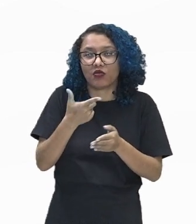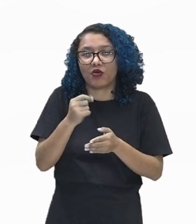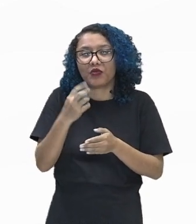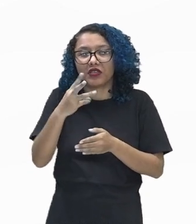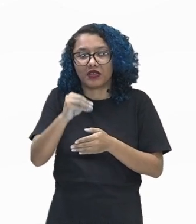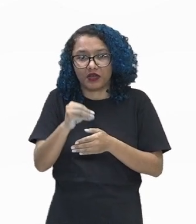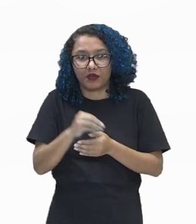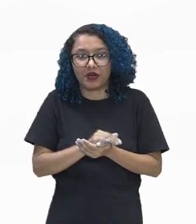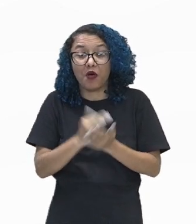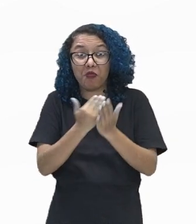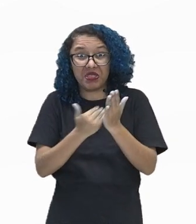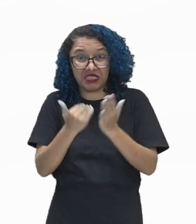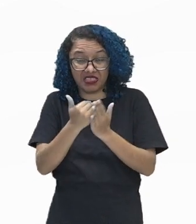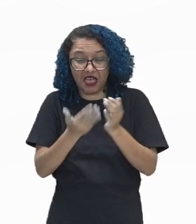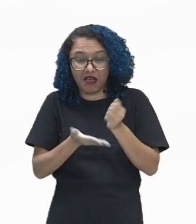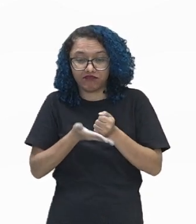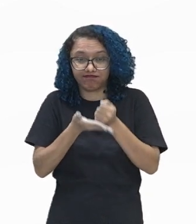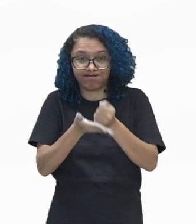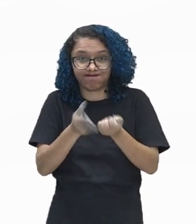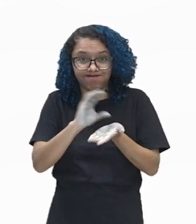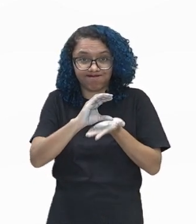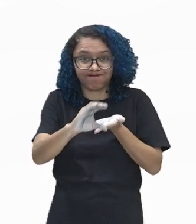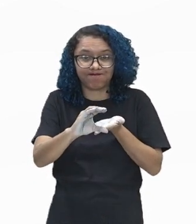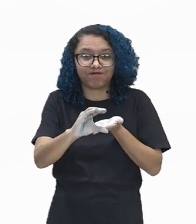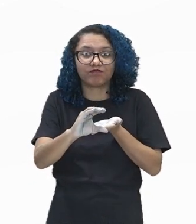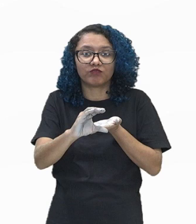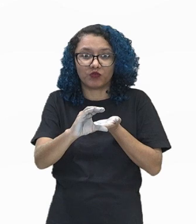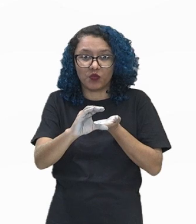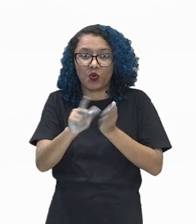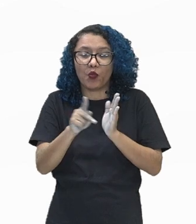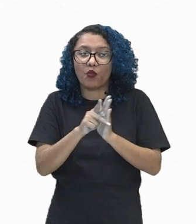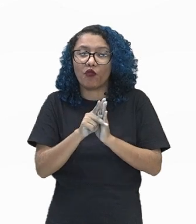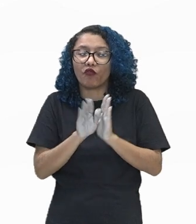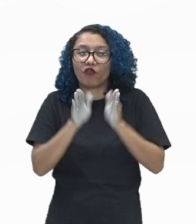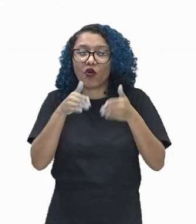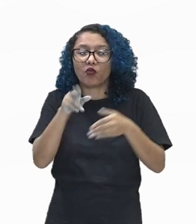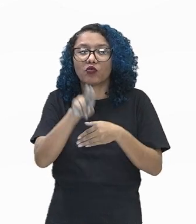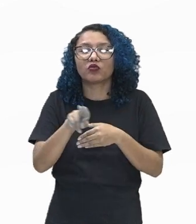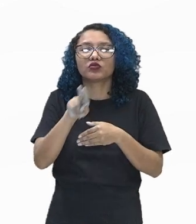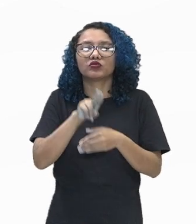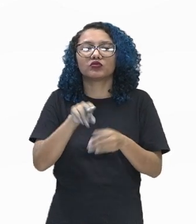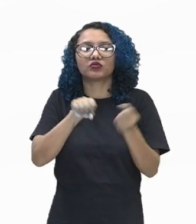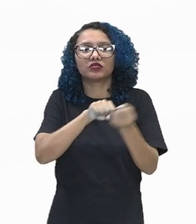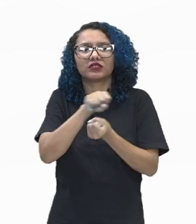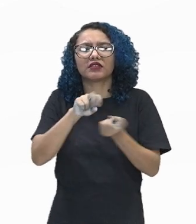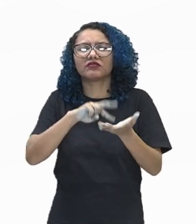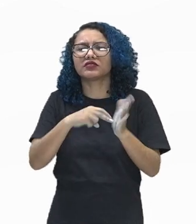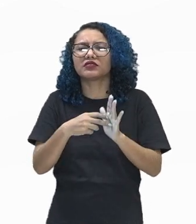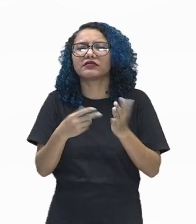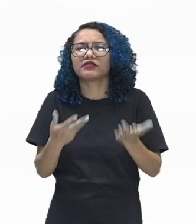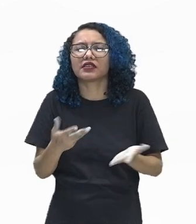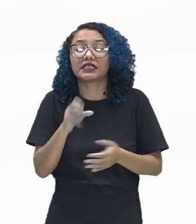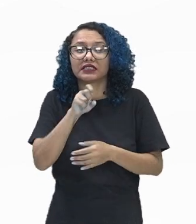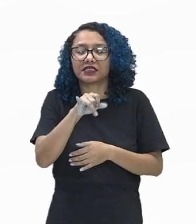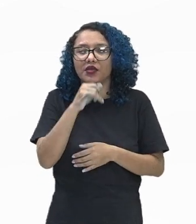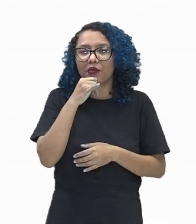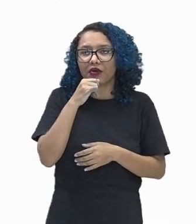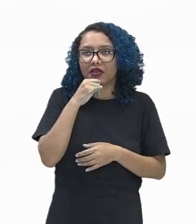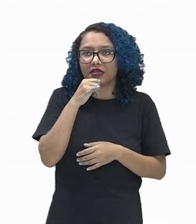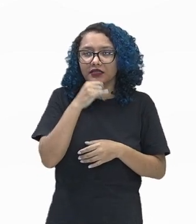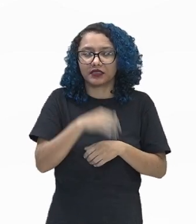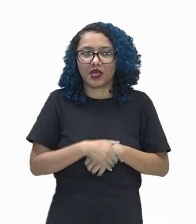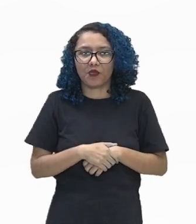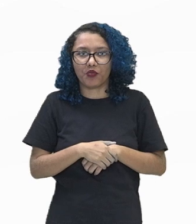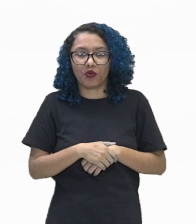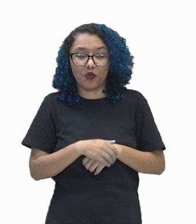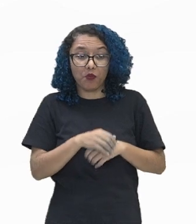benefícios econômicos do uso sustentável, significa que se você está plantando e colhendo,